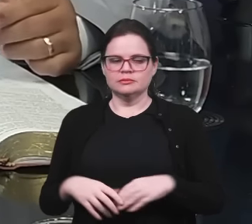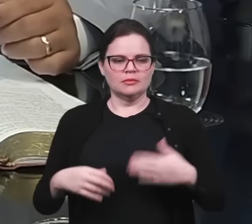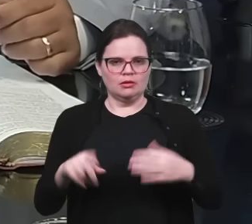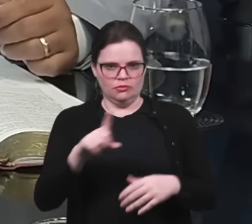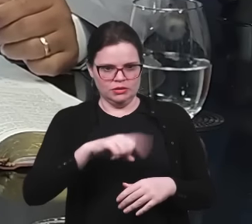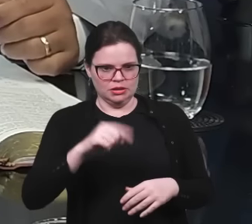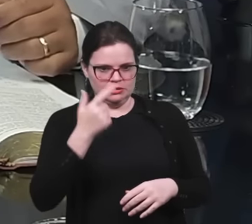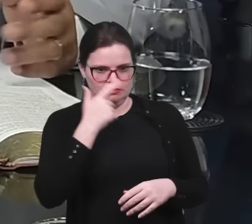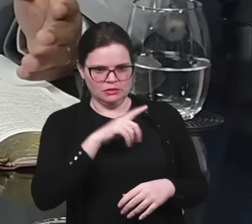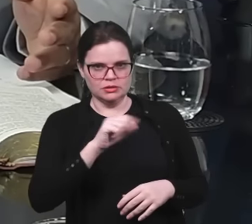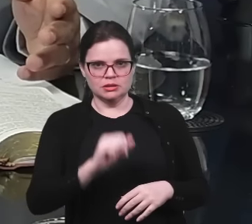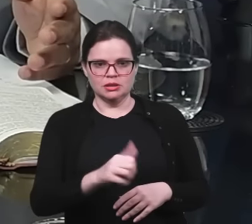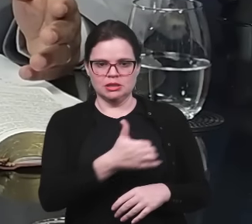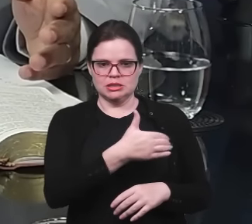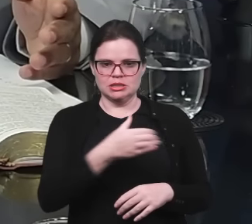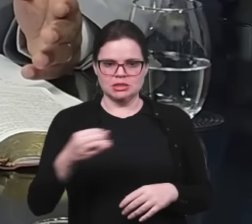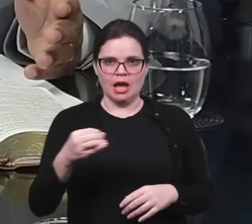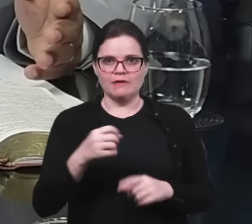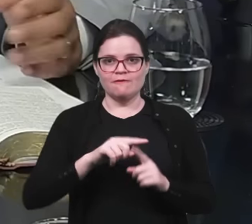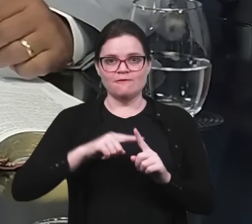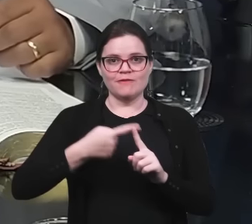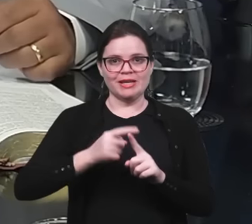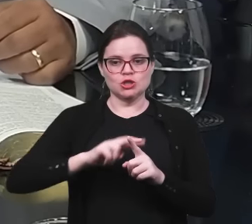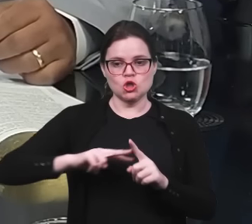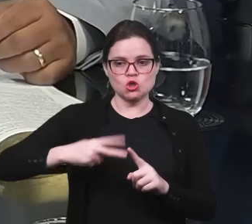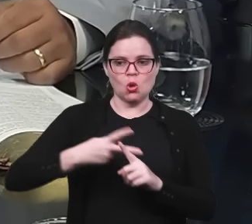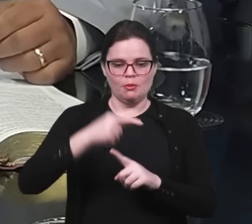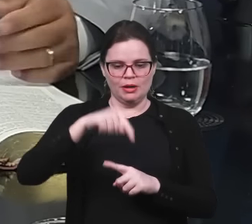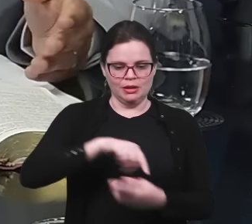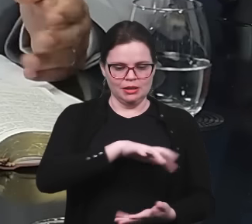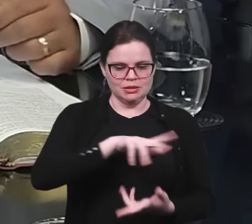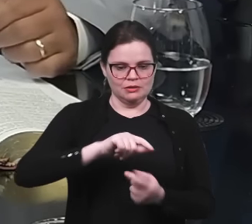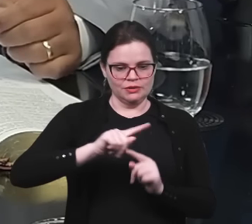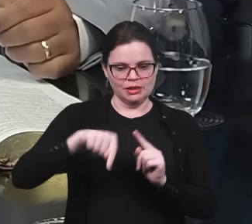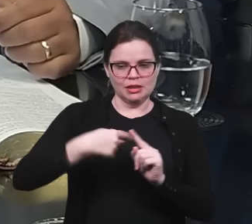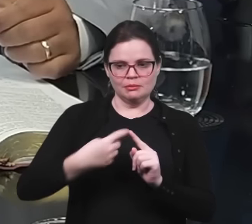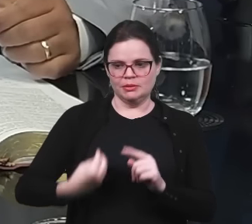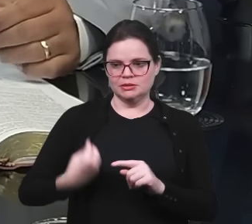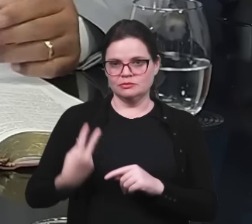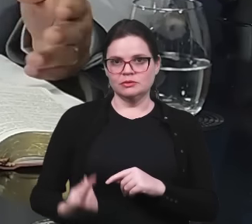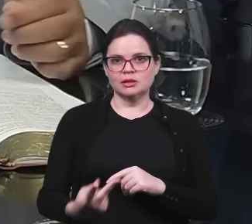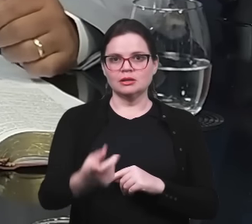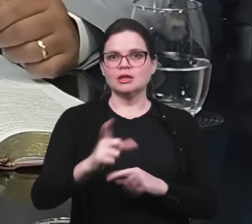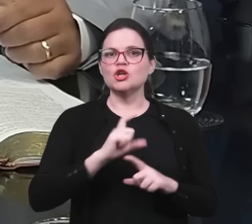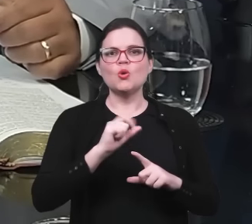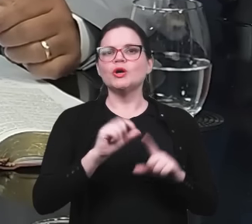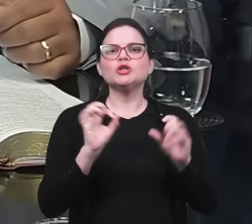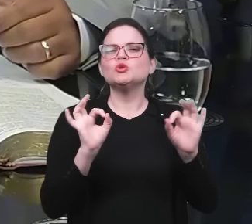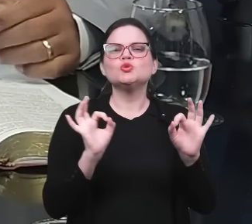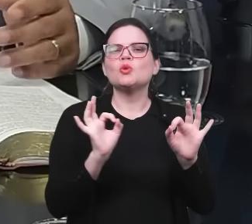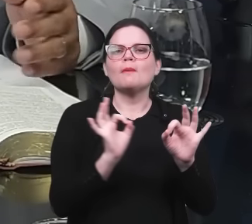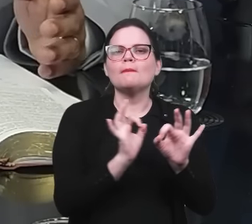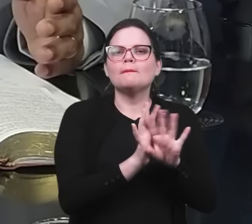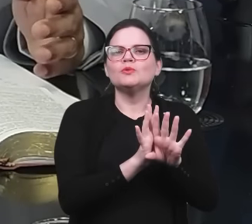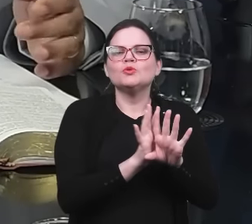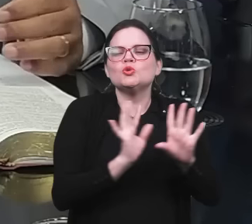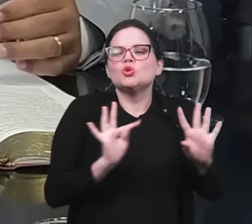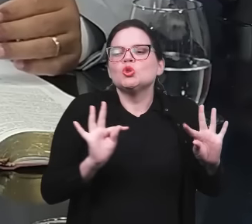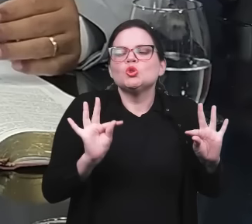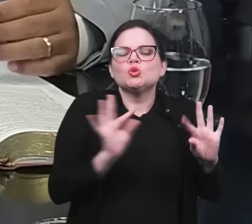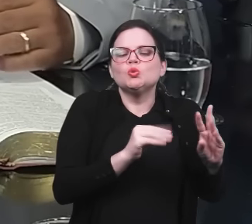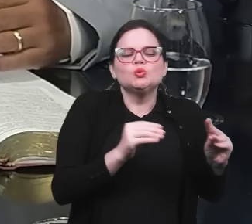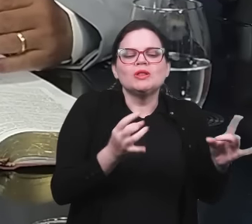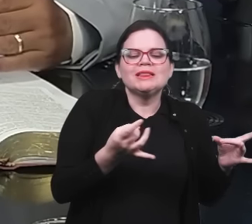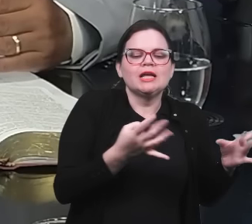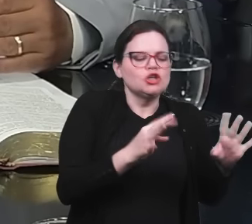vida, por fim a vida eterna. Mas o que é aquele tudo que Pedro deixou? Rede furada, rede vazia. Às vezes você está